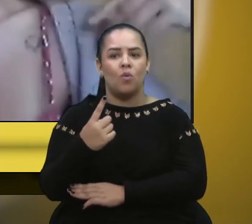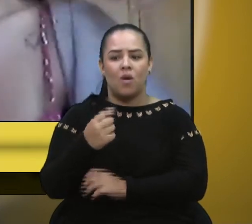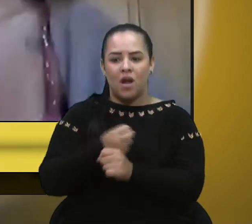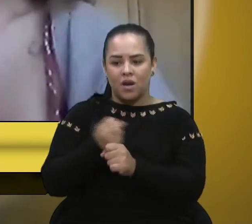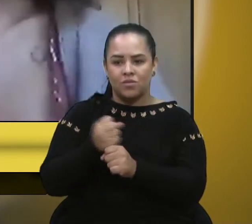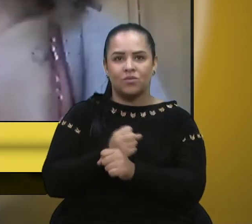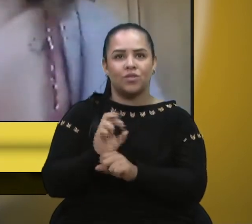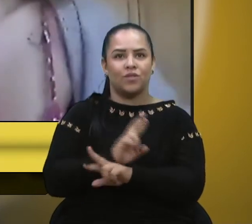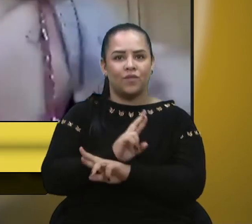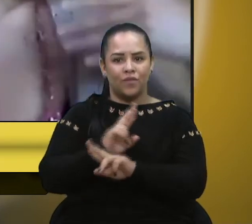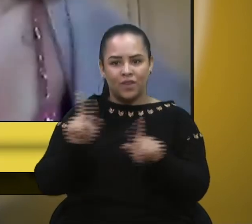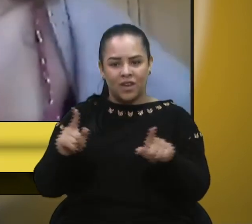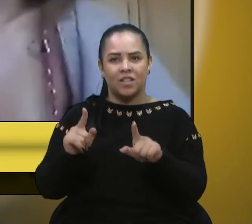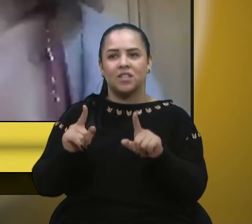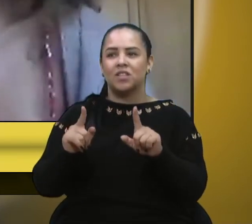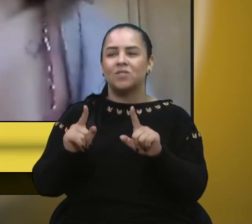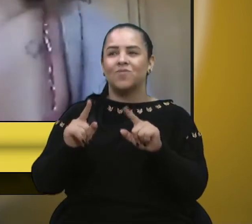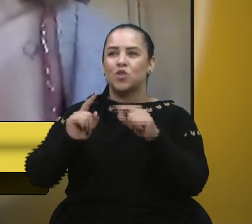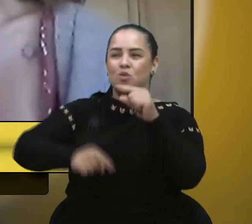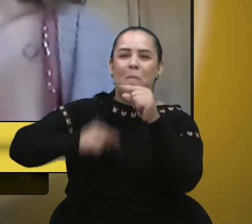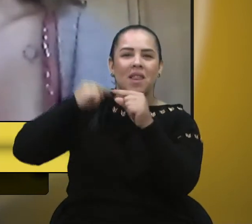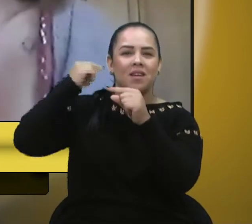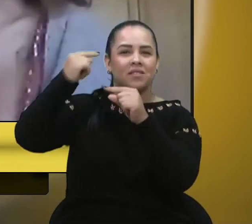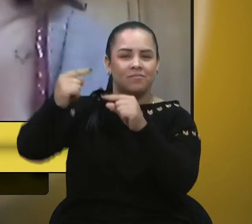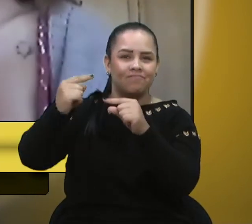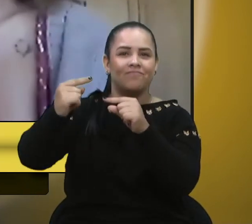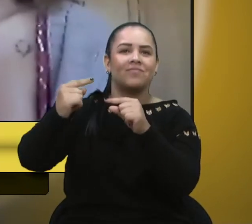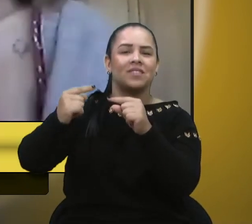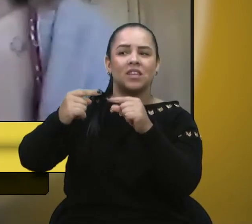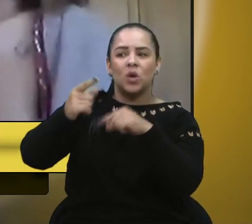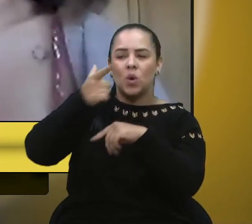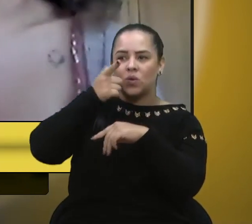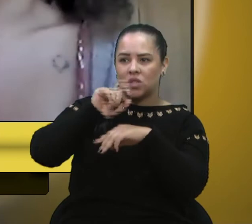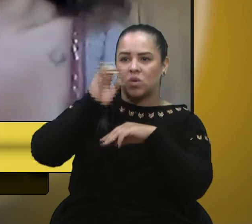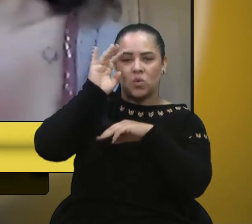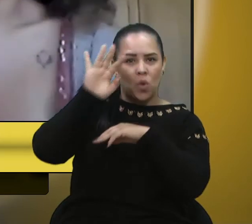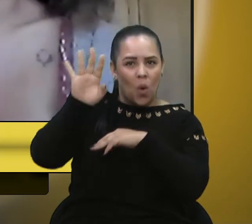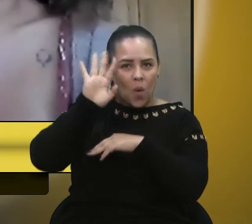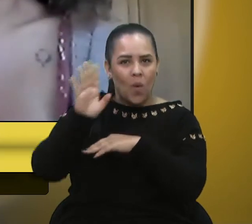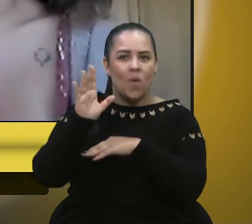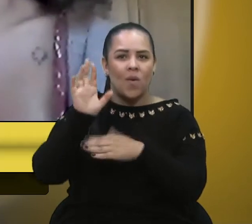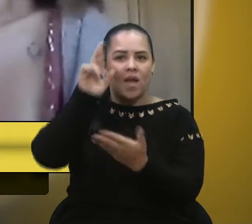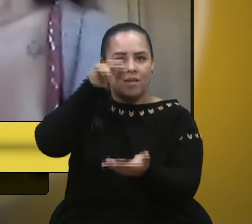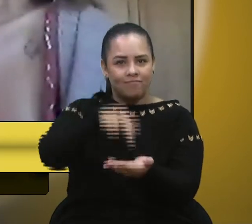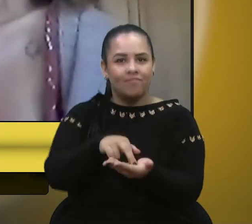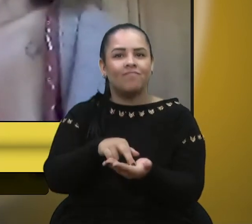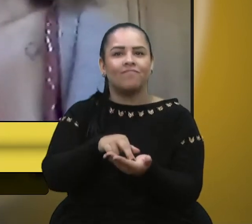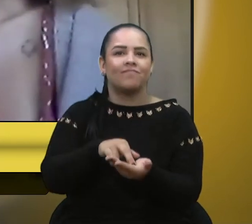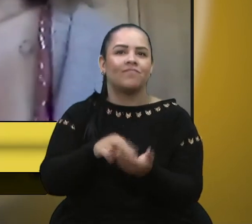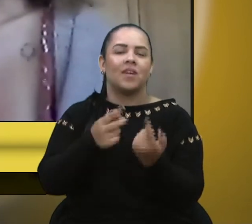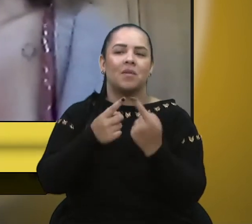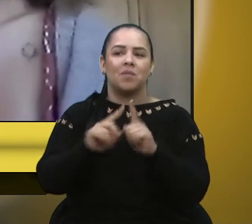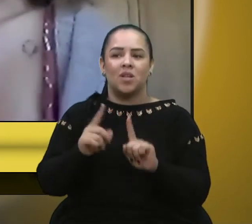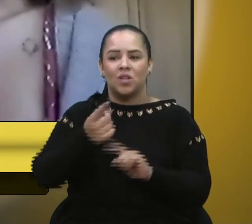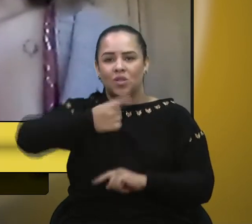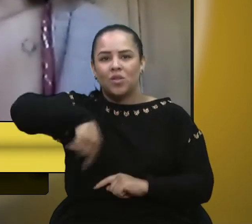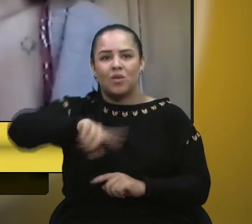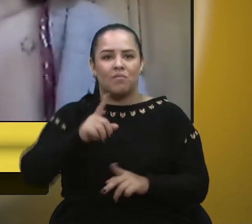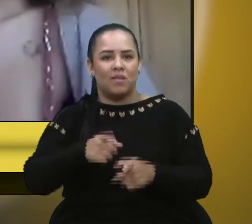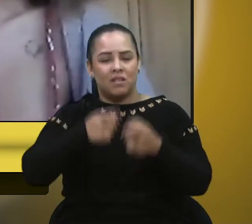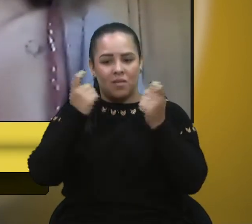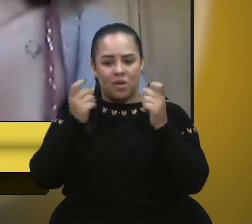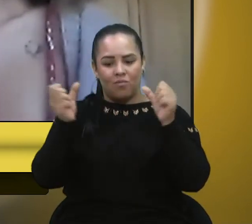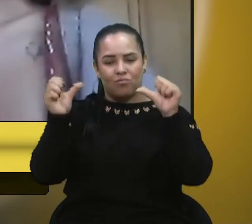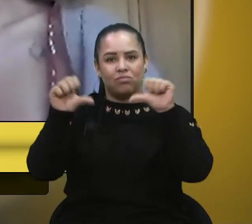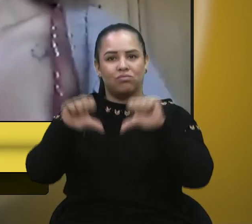diferente, um ano de progresso, um ano que permitisse sonhar. E, na verdade, o que a gente vê é que a situação fica ainda pior. Porque uma